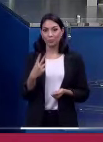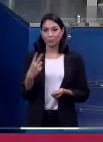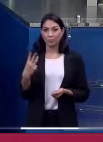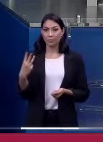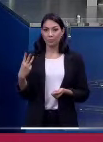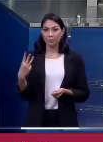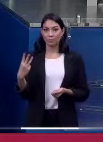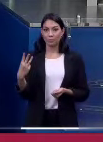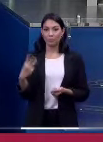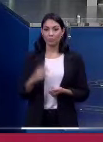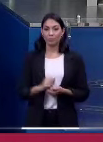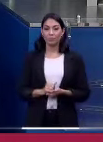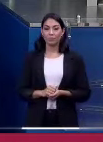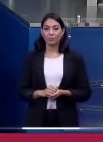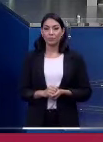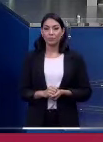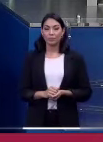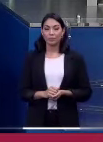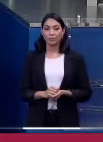verde 23,